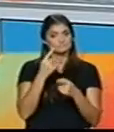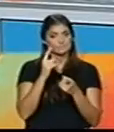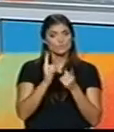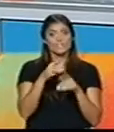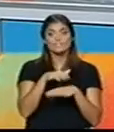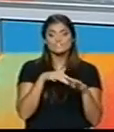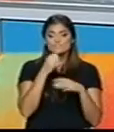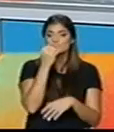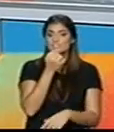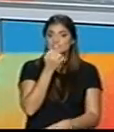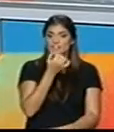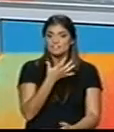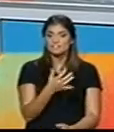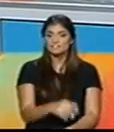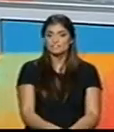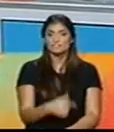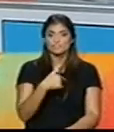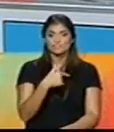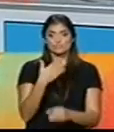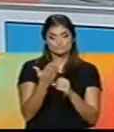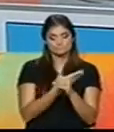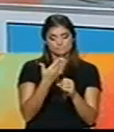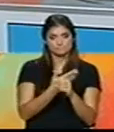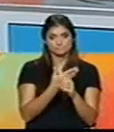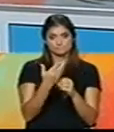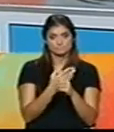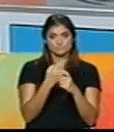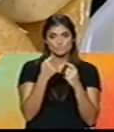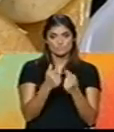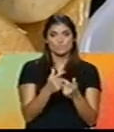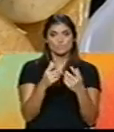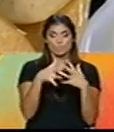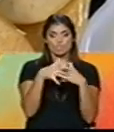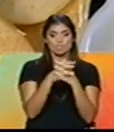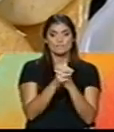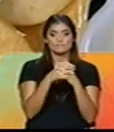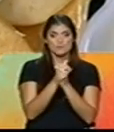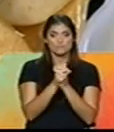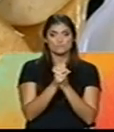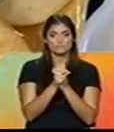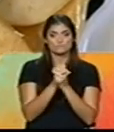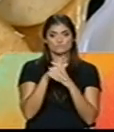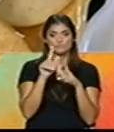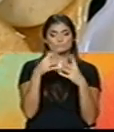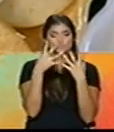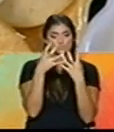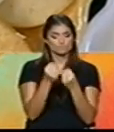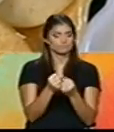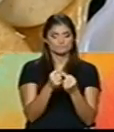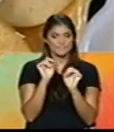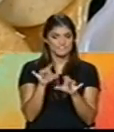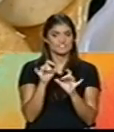fazemos à maçã? A maçã foi, tive que filar, não é? Pus um bocadinho de limão para não oxidar, mas entretanto ela a maçã oxida, é um bocadinho... está aqui muito